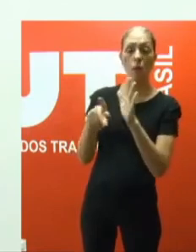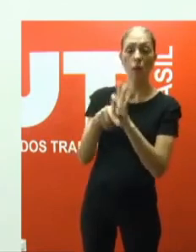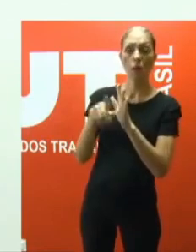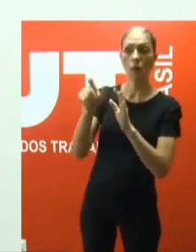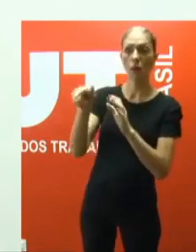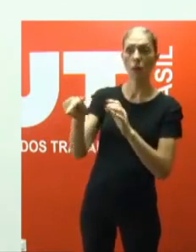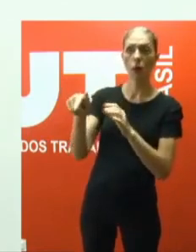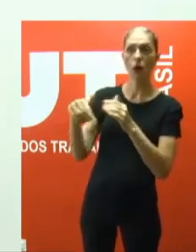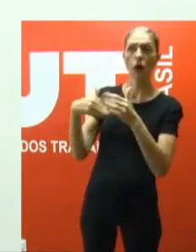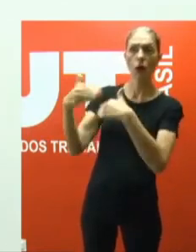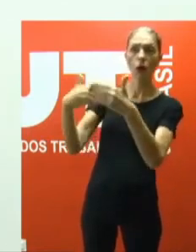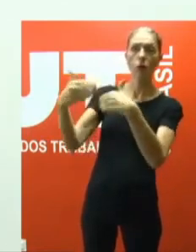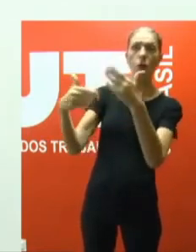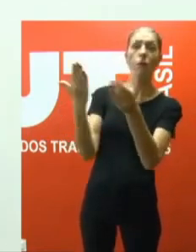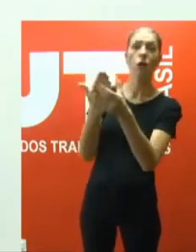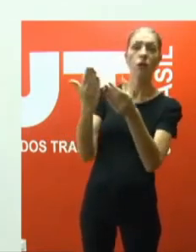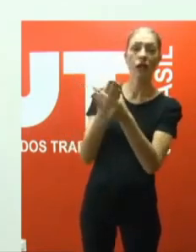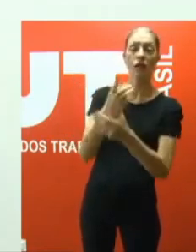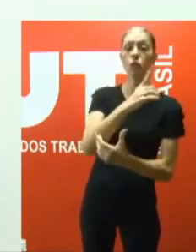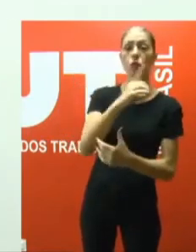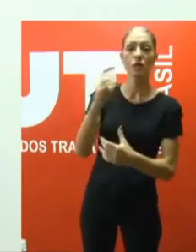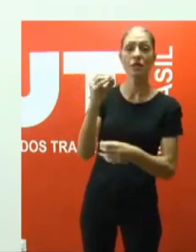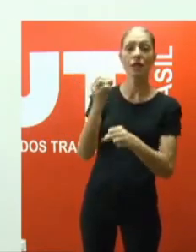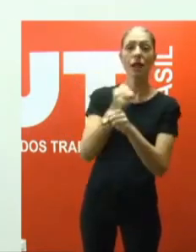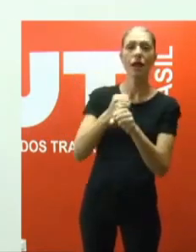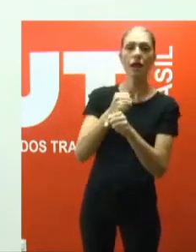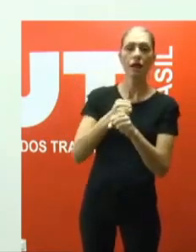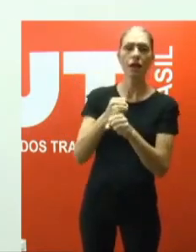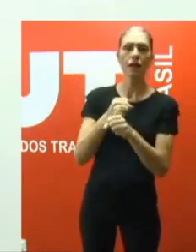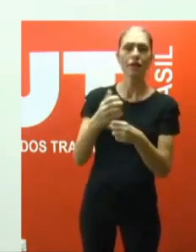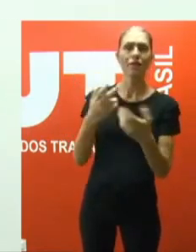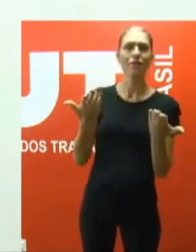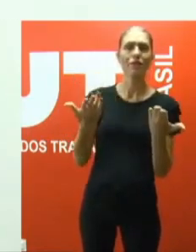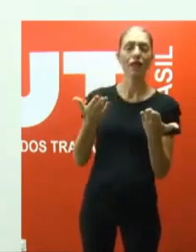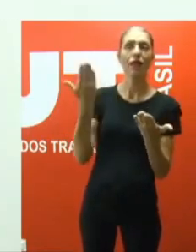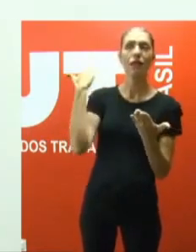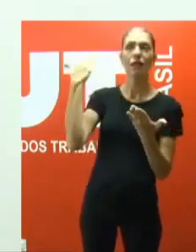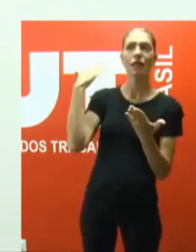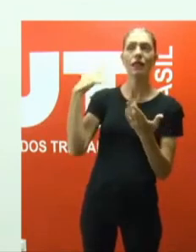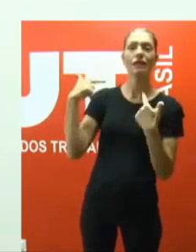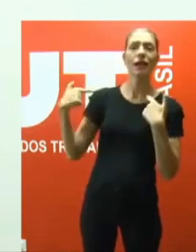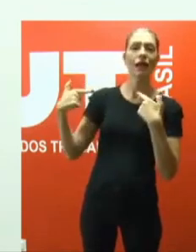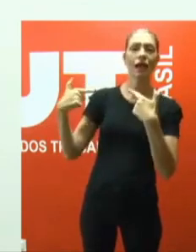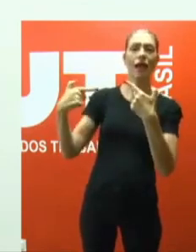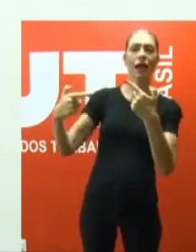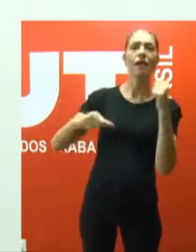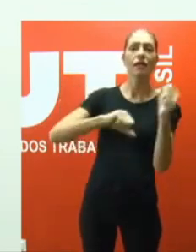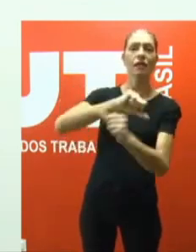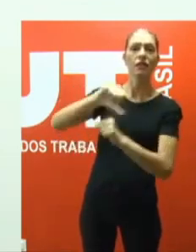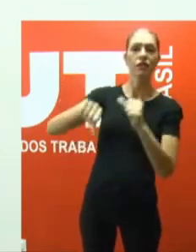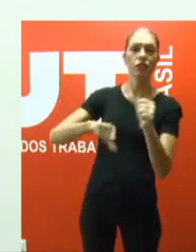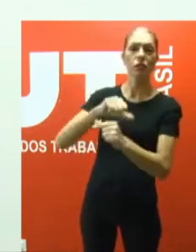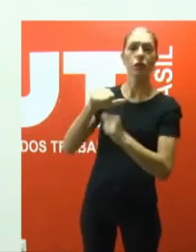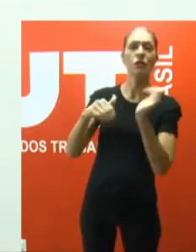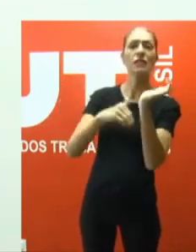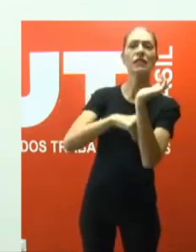do filho por 100 anos? Mas nem em época de guerra você transforma as coisas em sigilo por 100